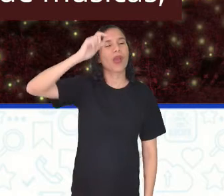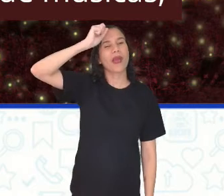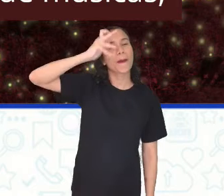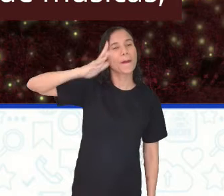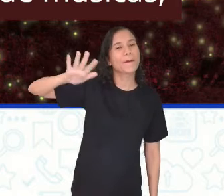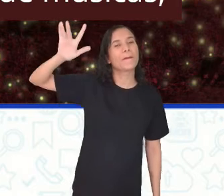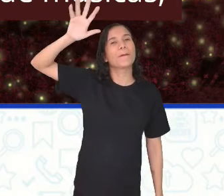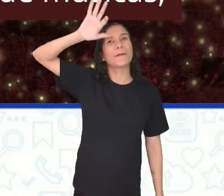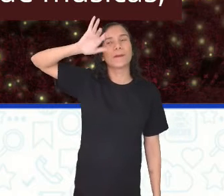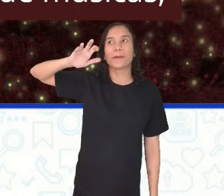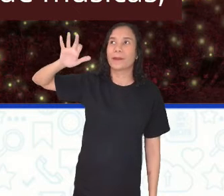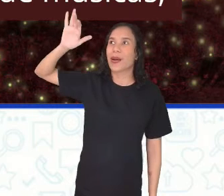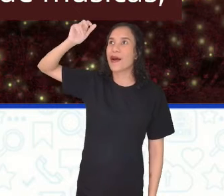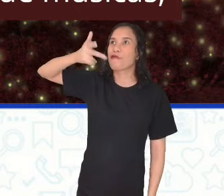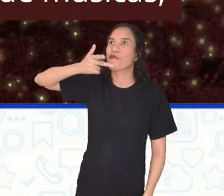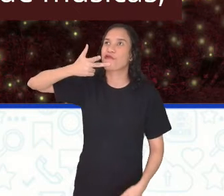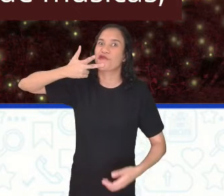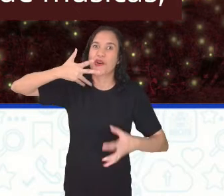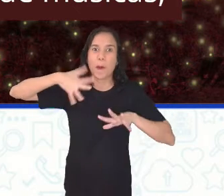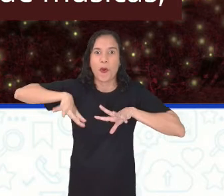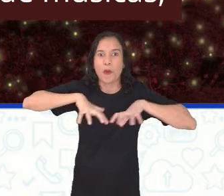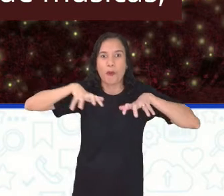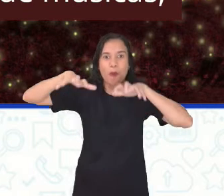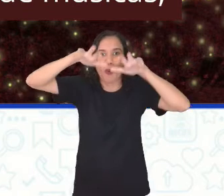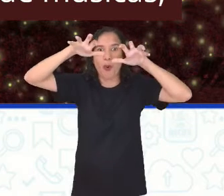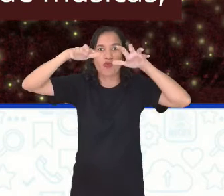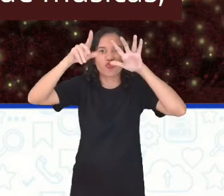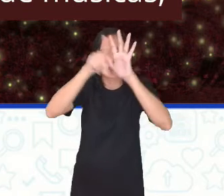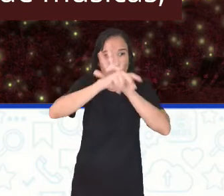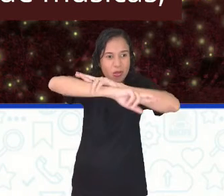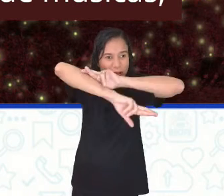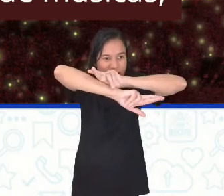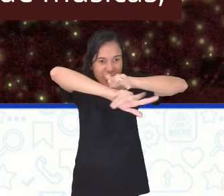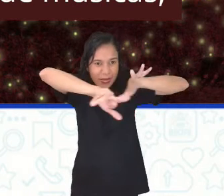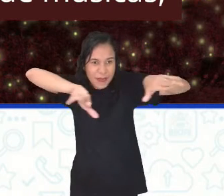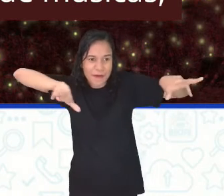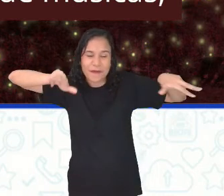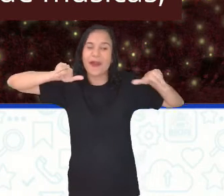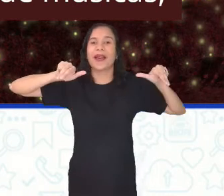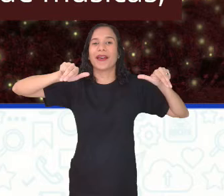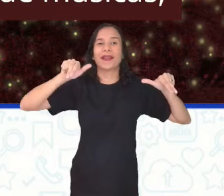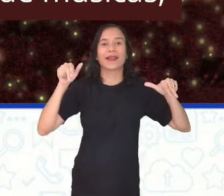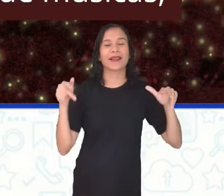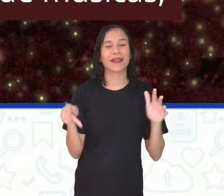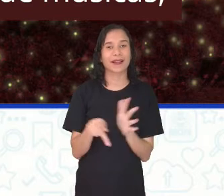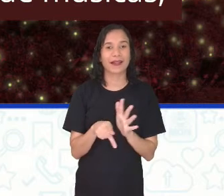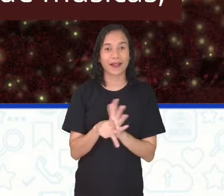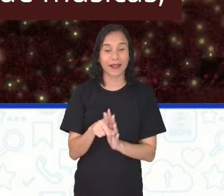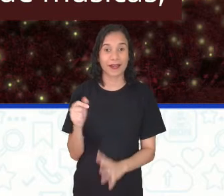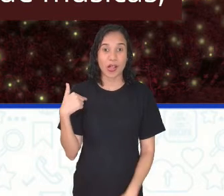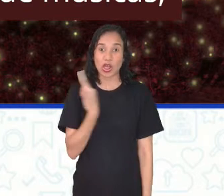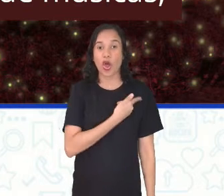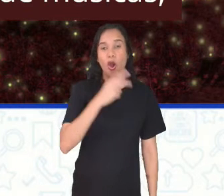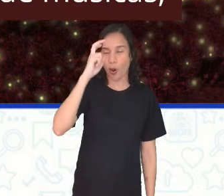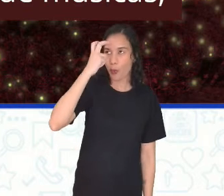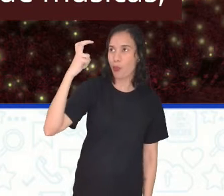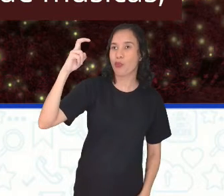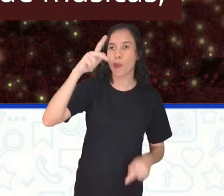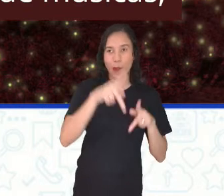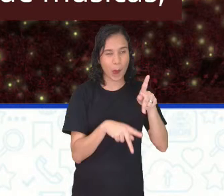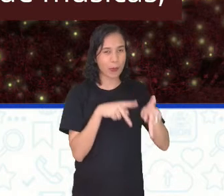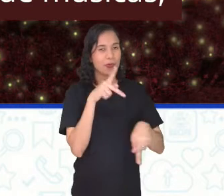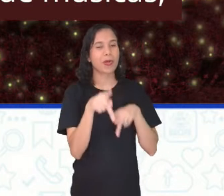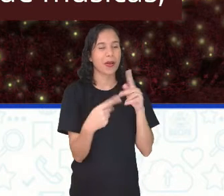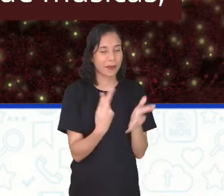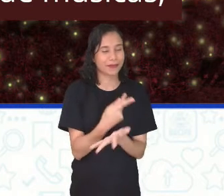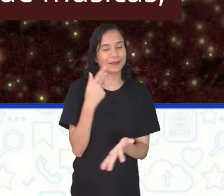falar sobre lobisomem, falar sobre mula sem cabeça, falar sobre a nossa cultura popular, né? Isso acontece